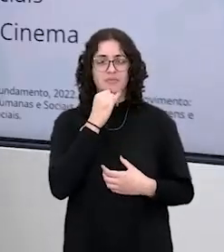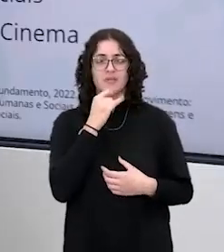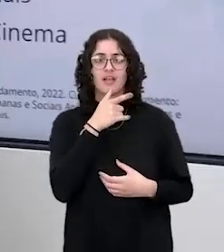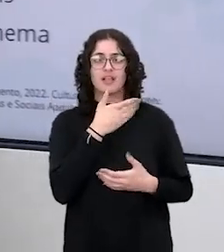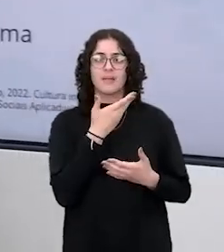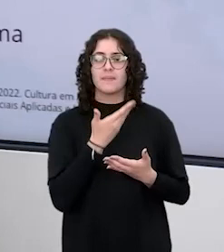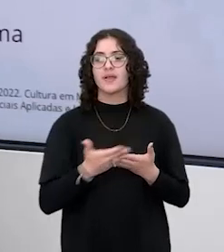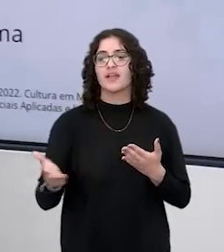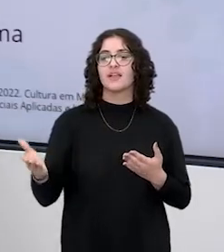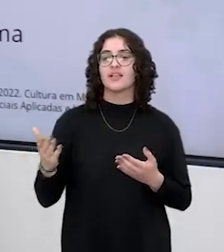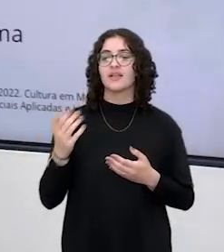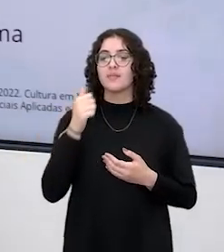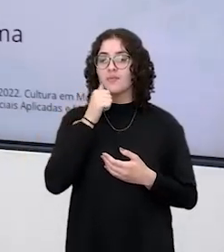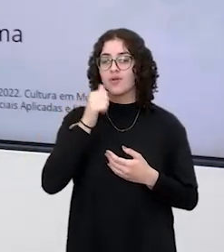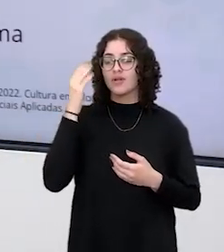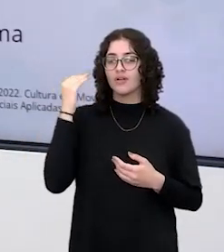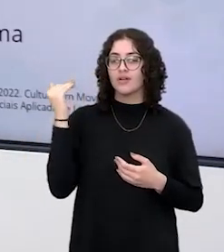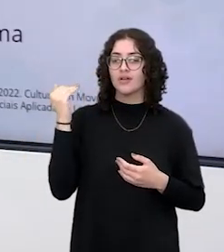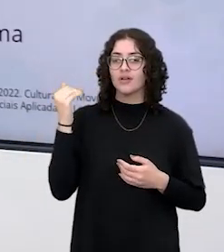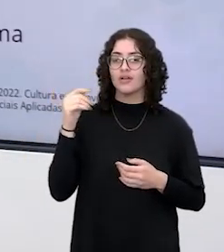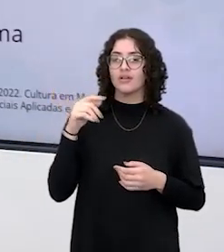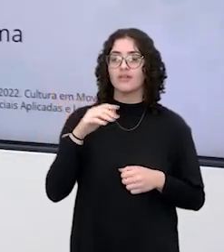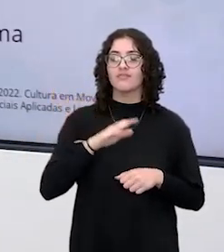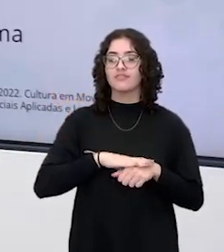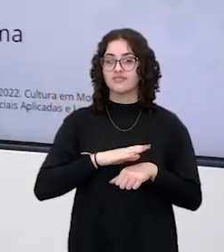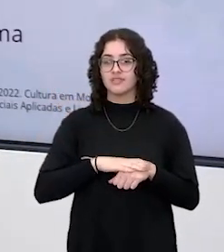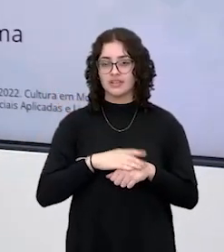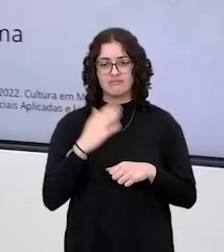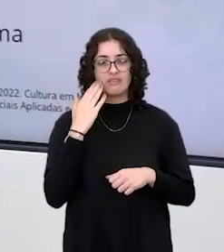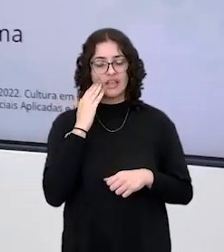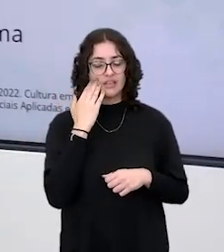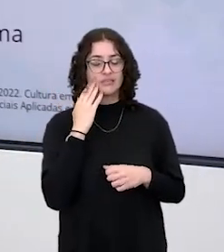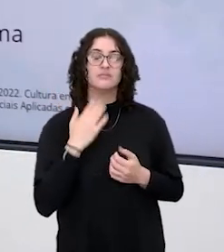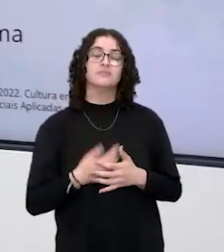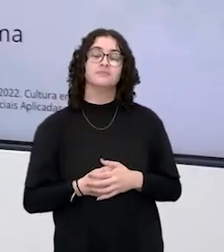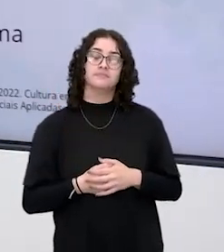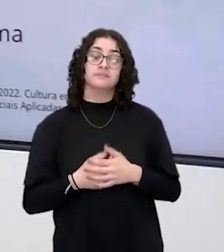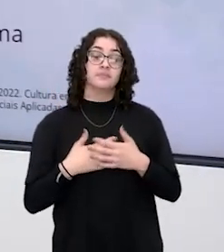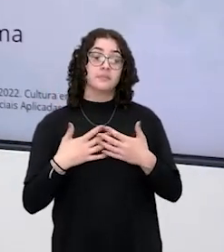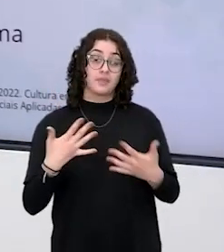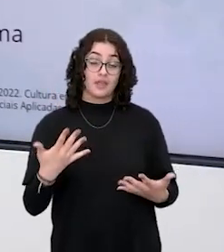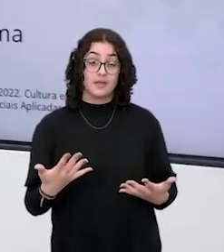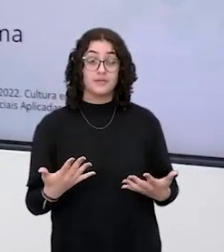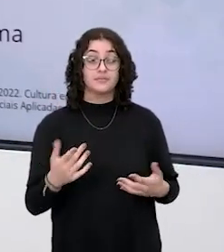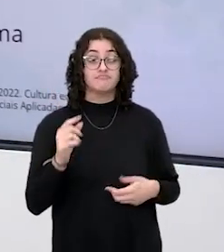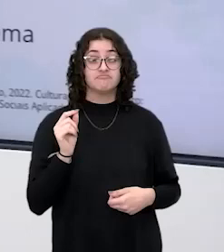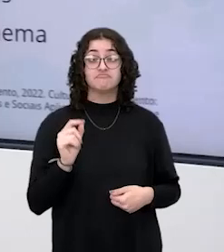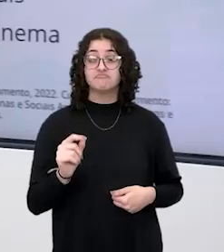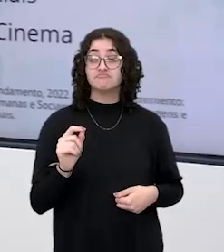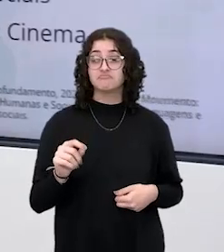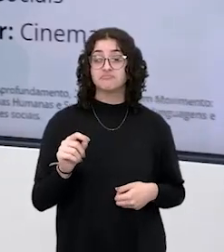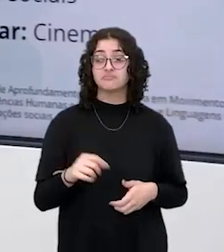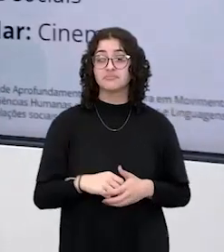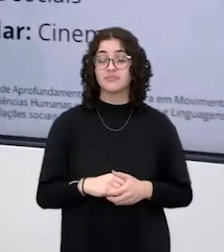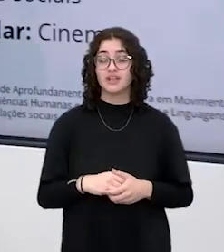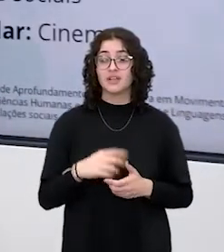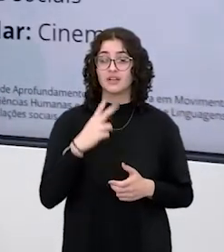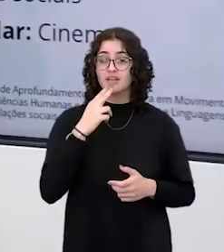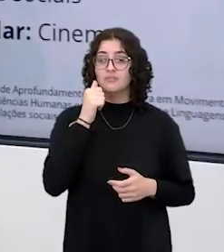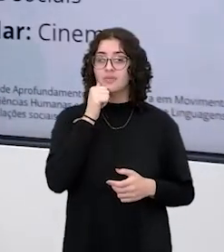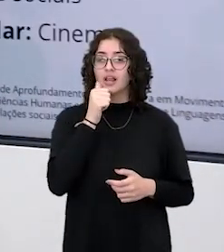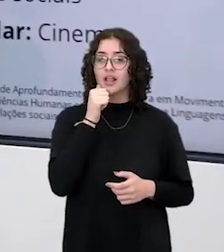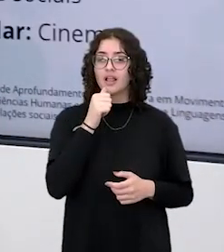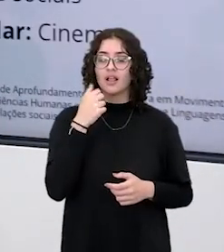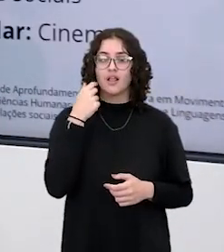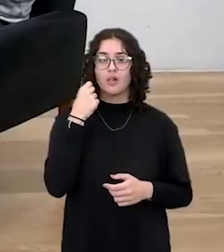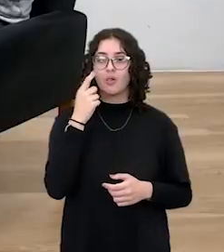uma atriz que estivesse no patamar dela, a gente até entenderia, né? Mas ela perdeu para aquela